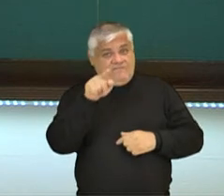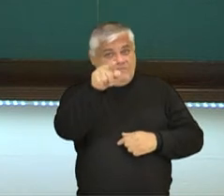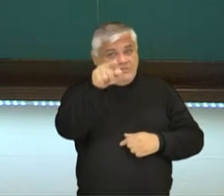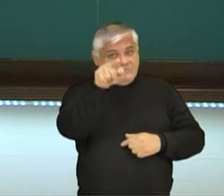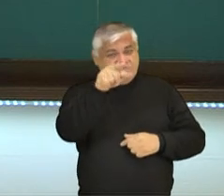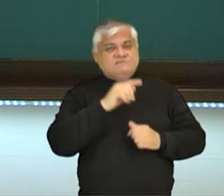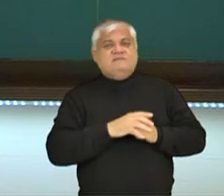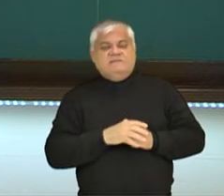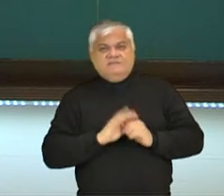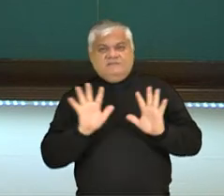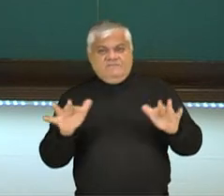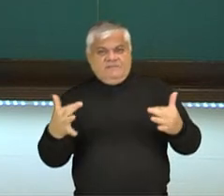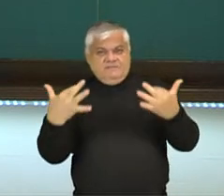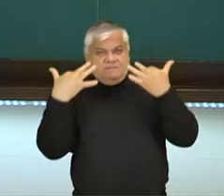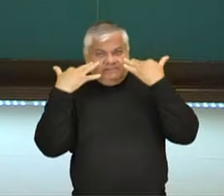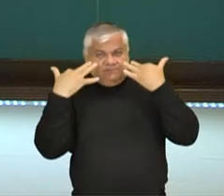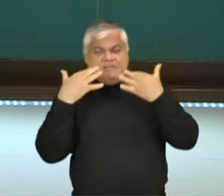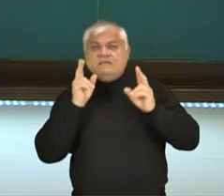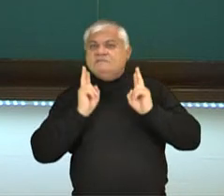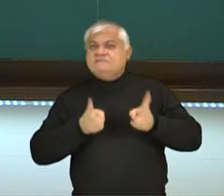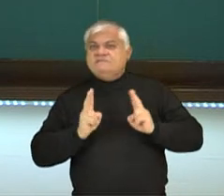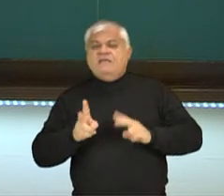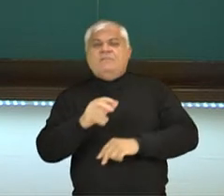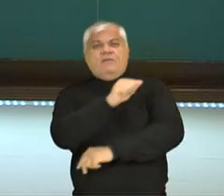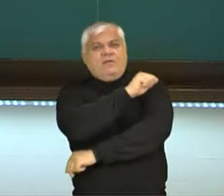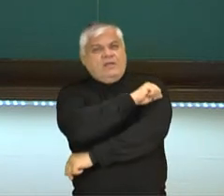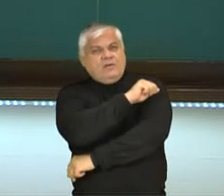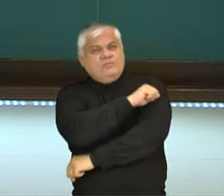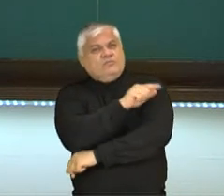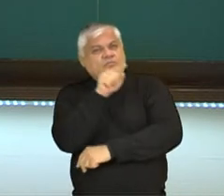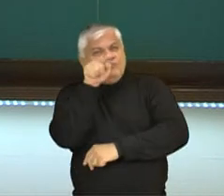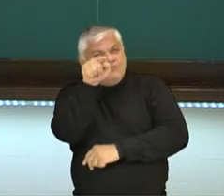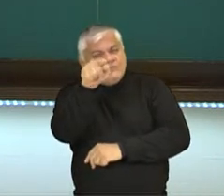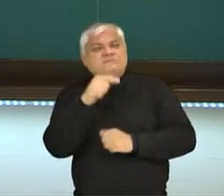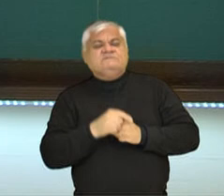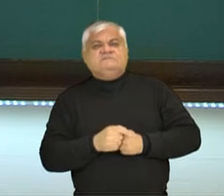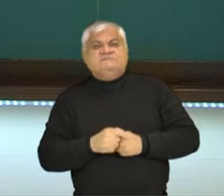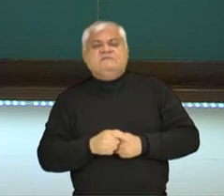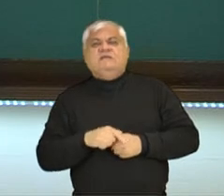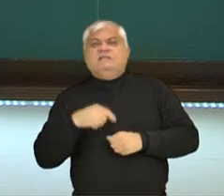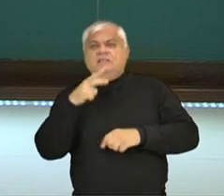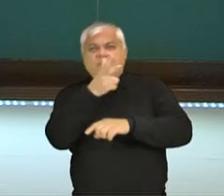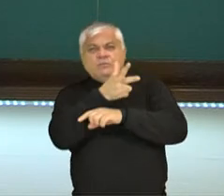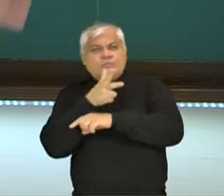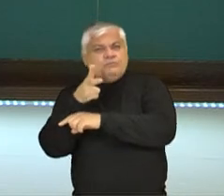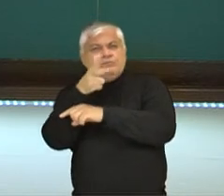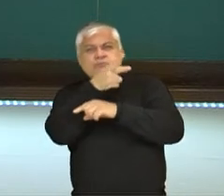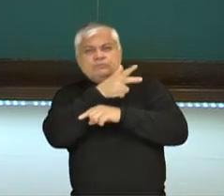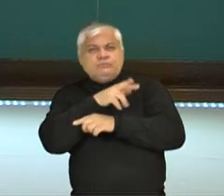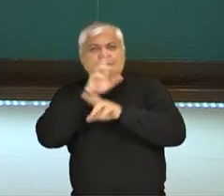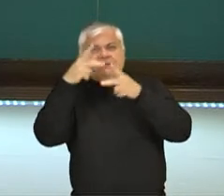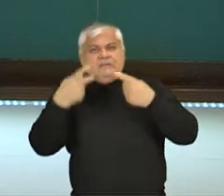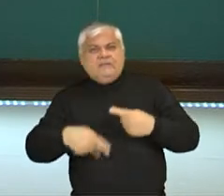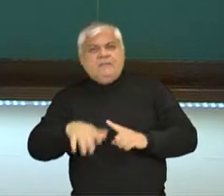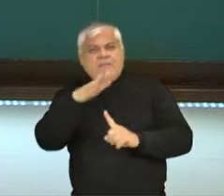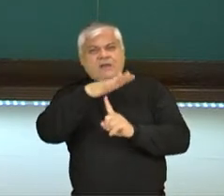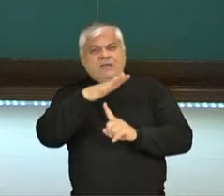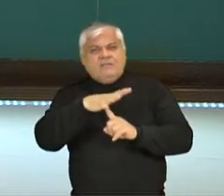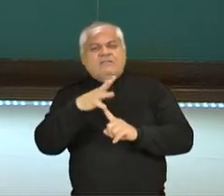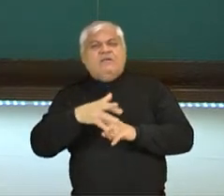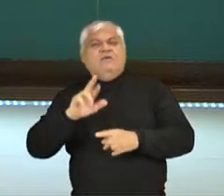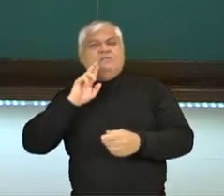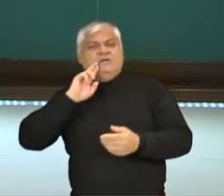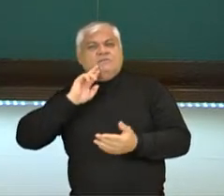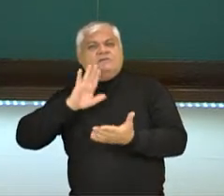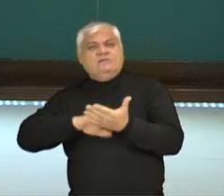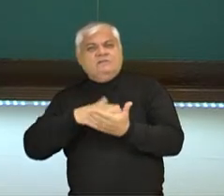você. Sim, sempre os nossos agradecimentos a você, aos técnicos dos estúdios Aula Paraná, ao